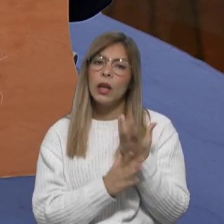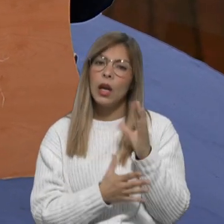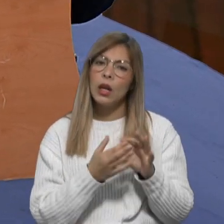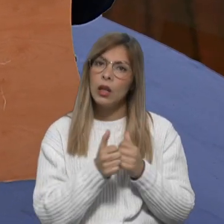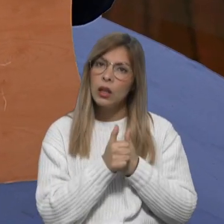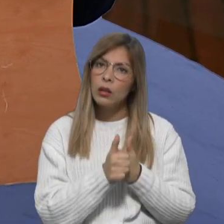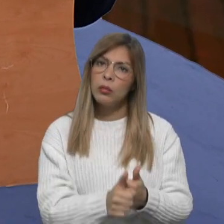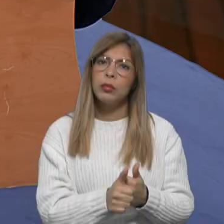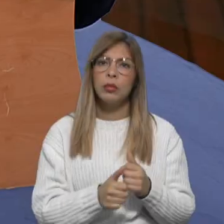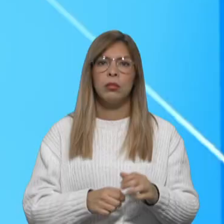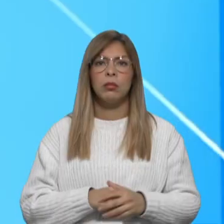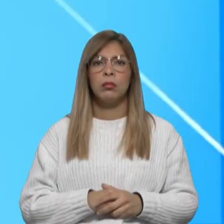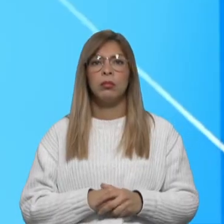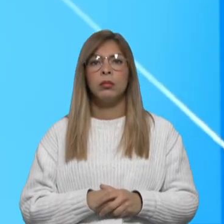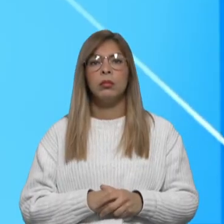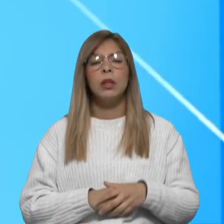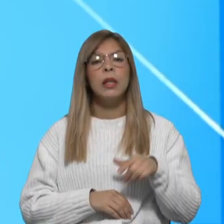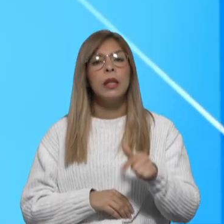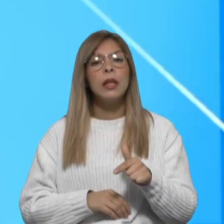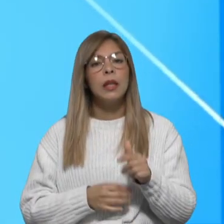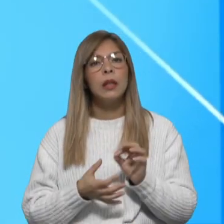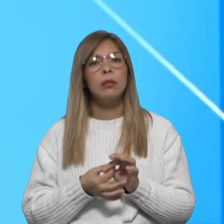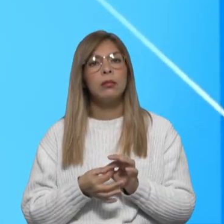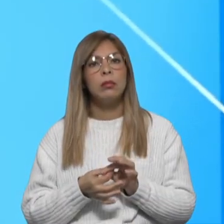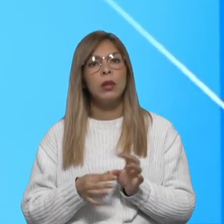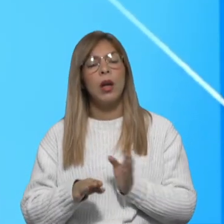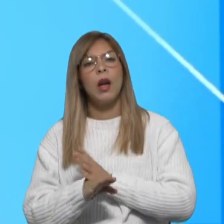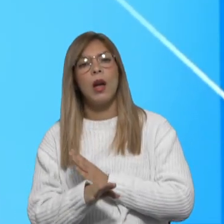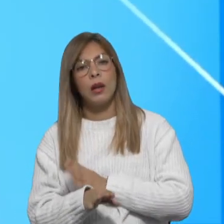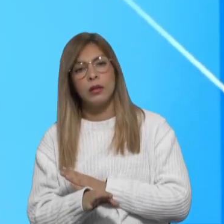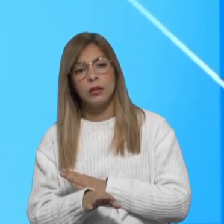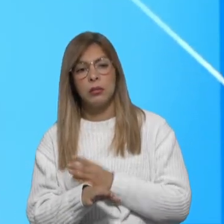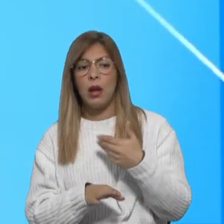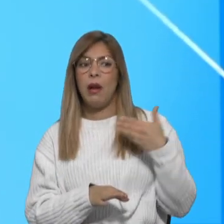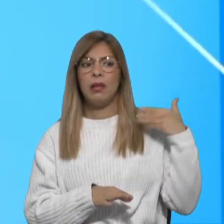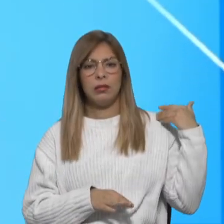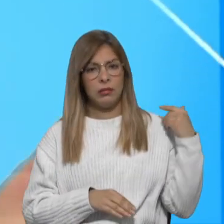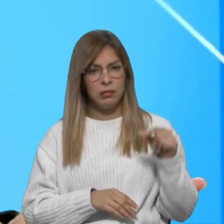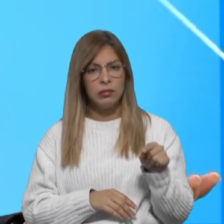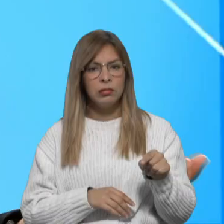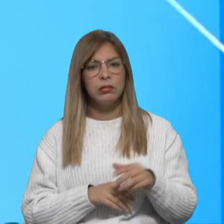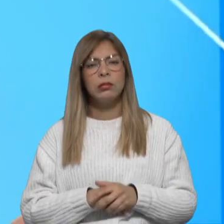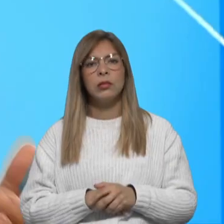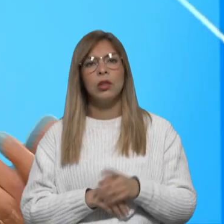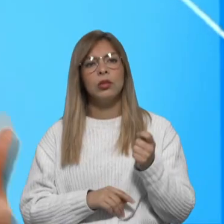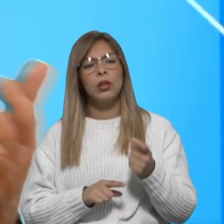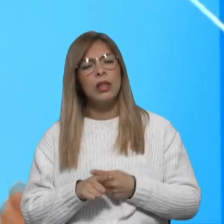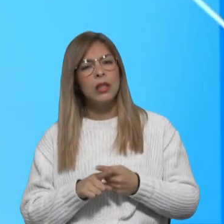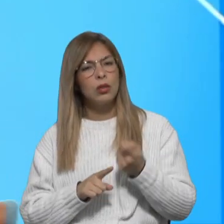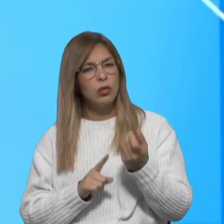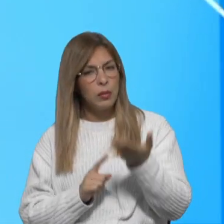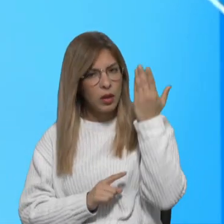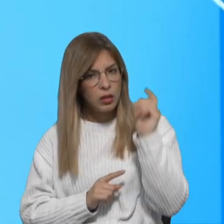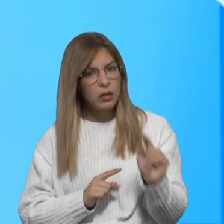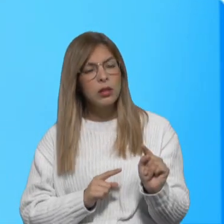extraordinário. Não se trata da visita virtual à Basílica, enfim, à moda antiga, isto é, há meia dúzia de anos atrás. Trata-se de uma coisa muito mais interessante, porque com os